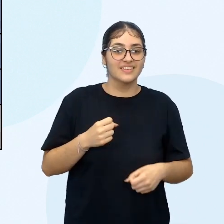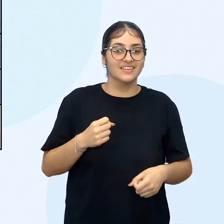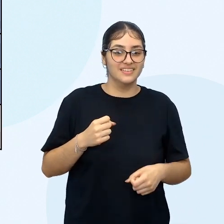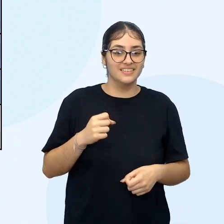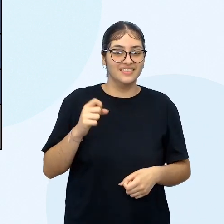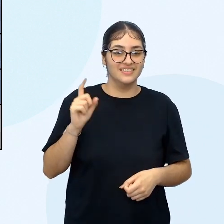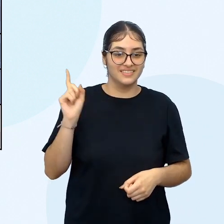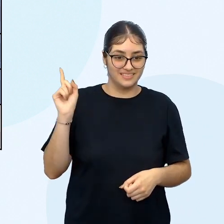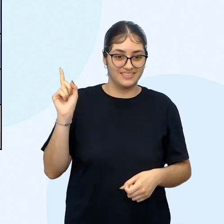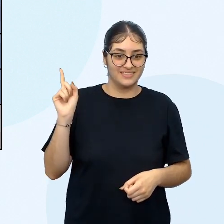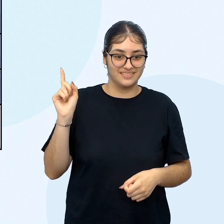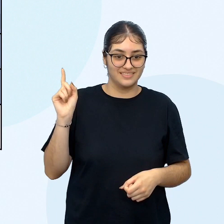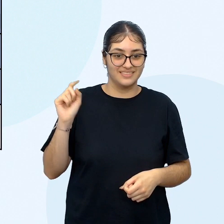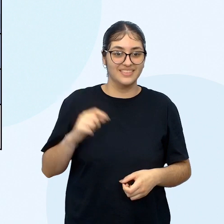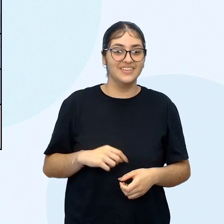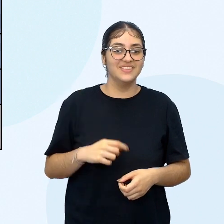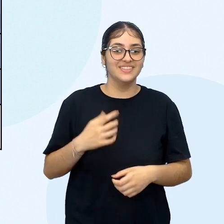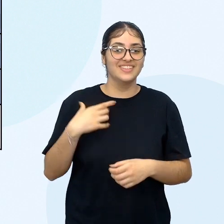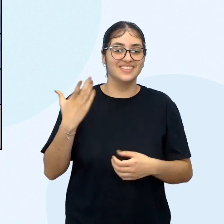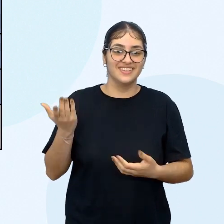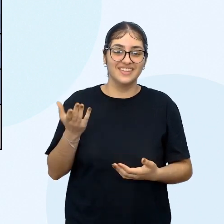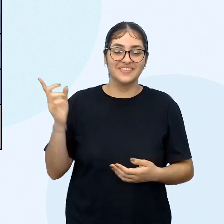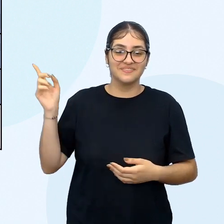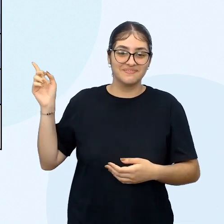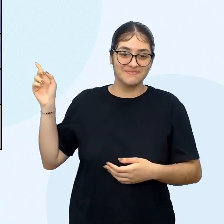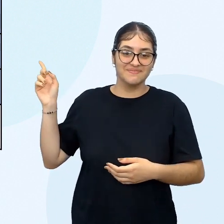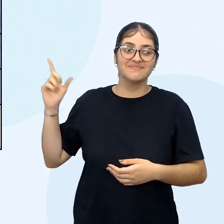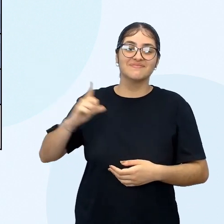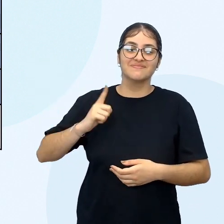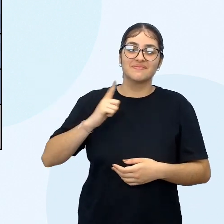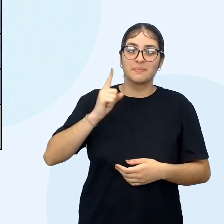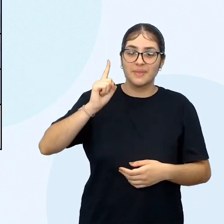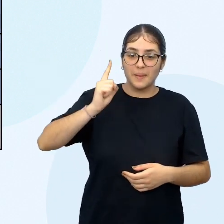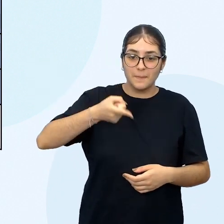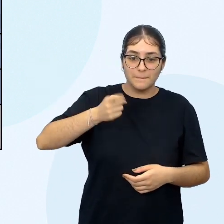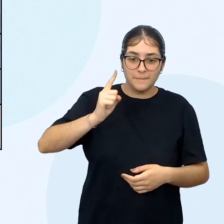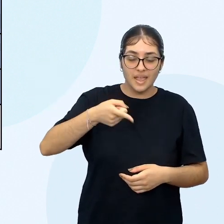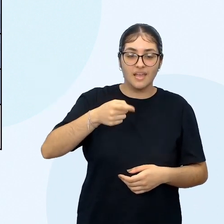tem vírgula tem que pôr, né? Ok. Então, 1.600. Mais.